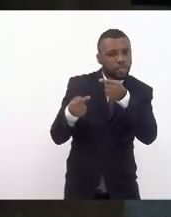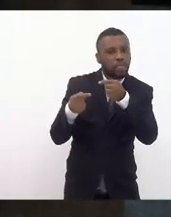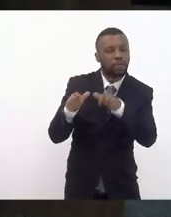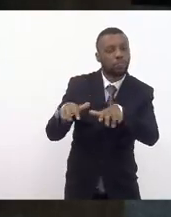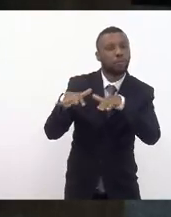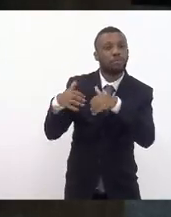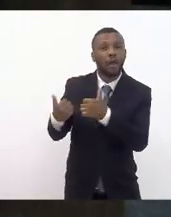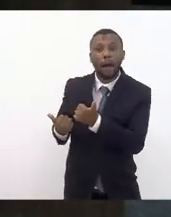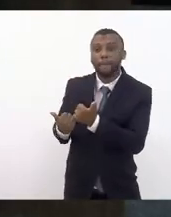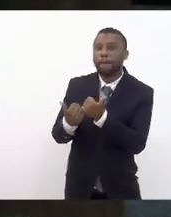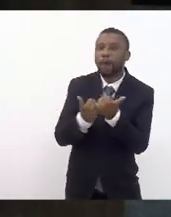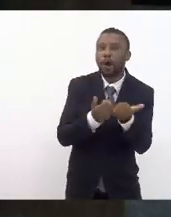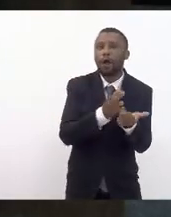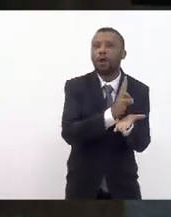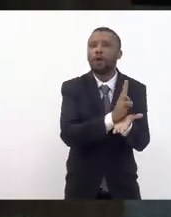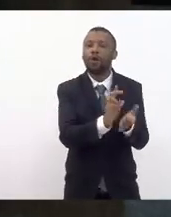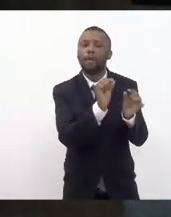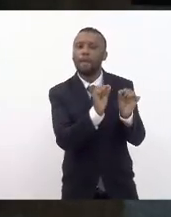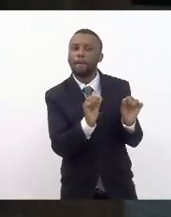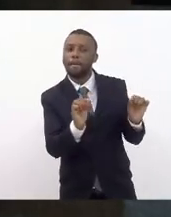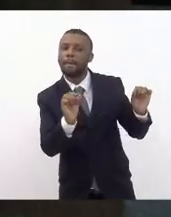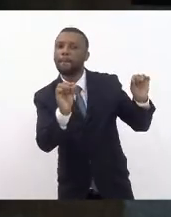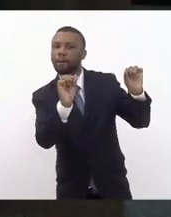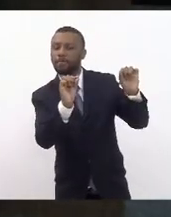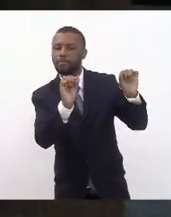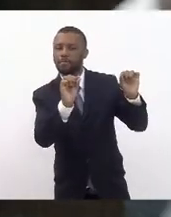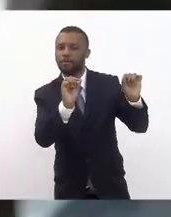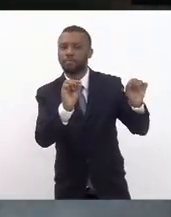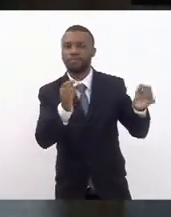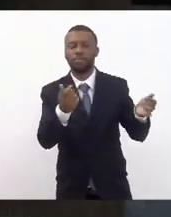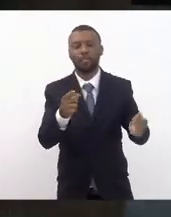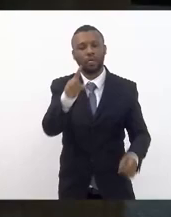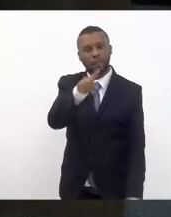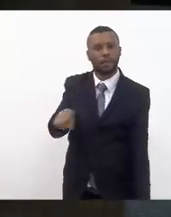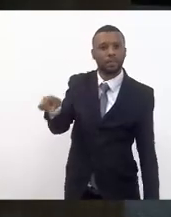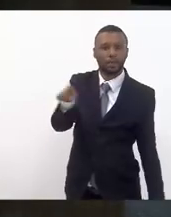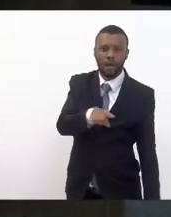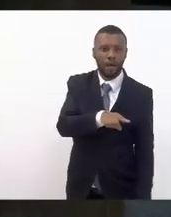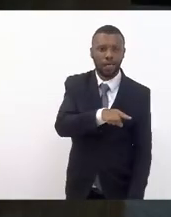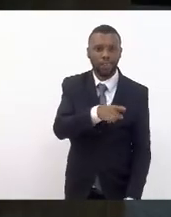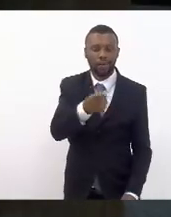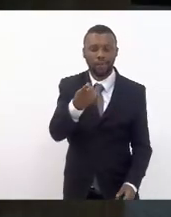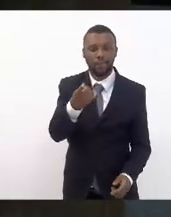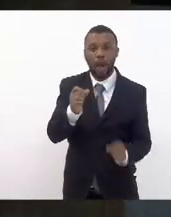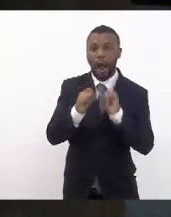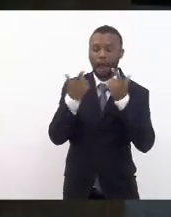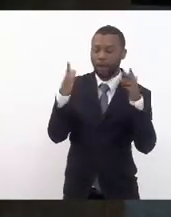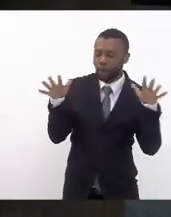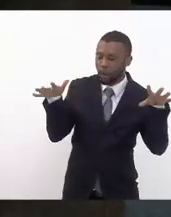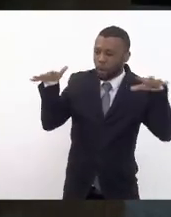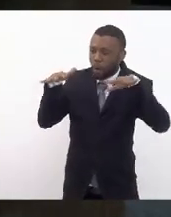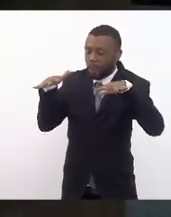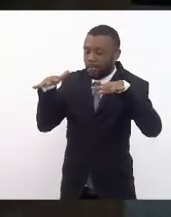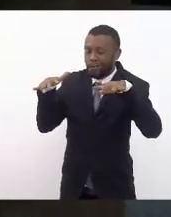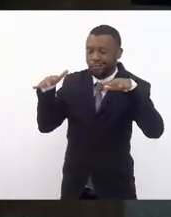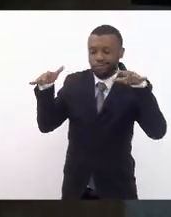apoio às universidades. Tira esse destaque e, ao contrário,